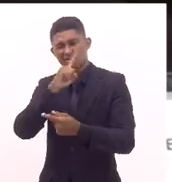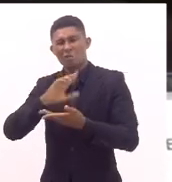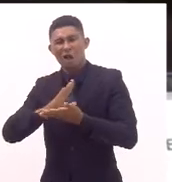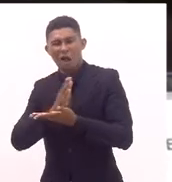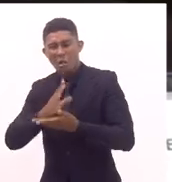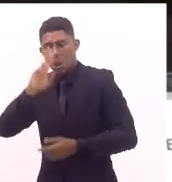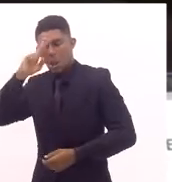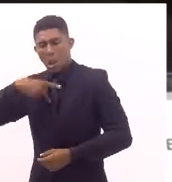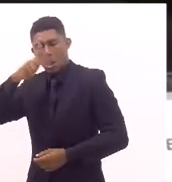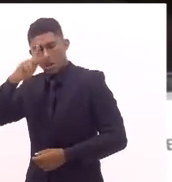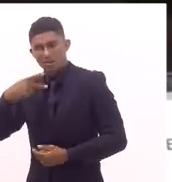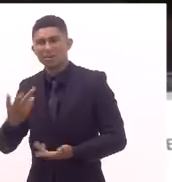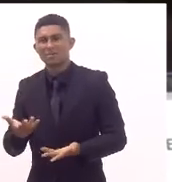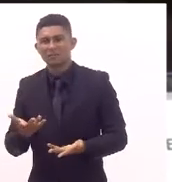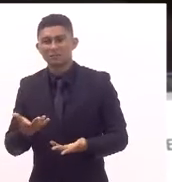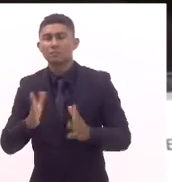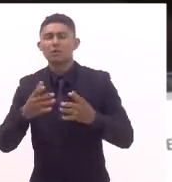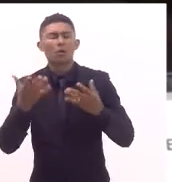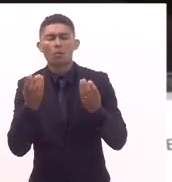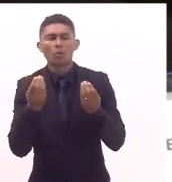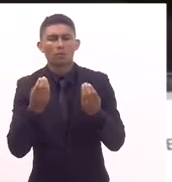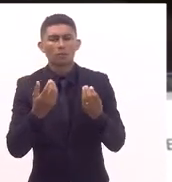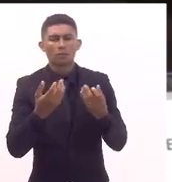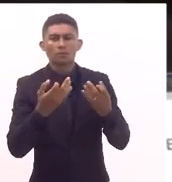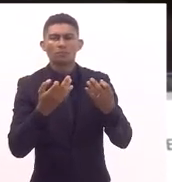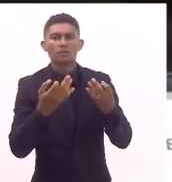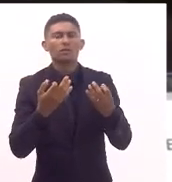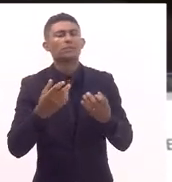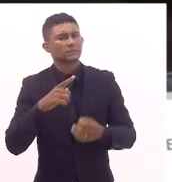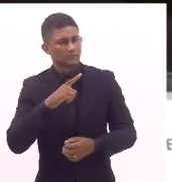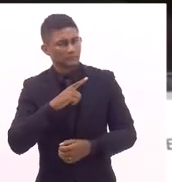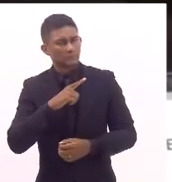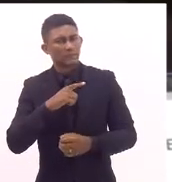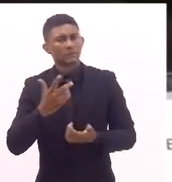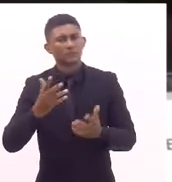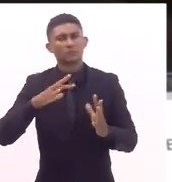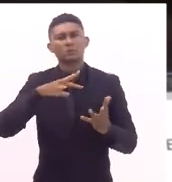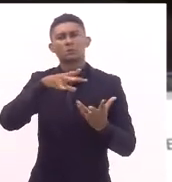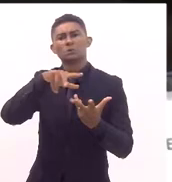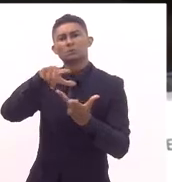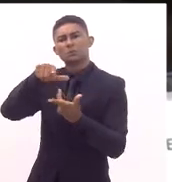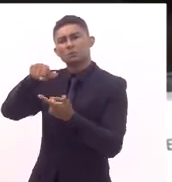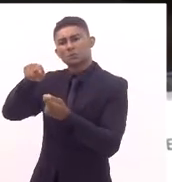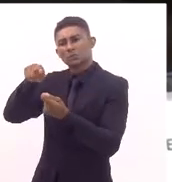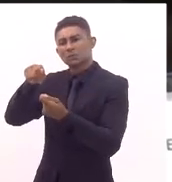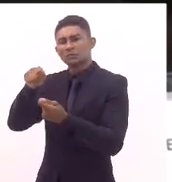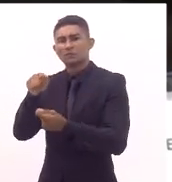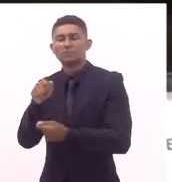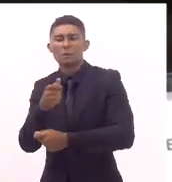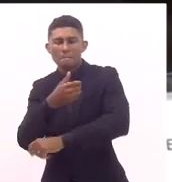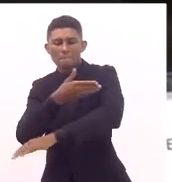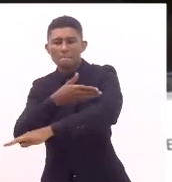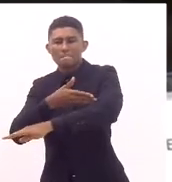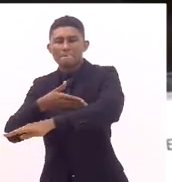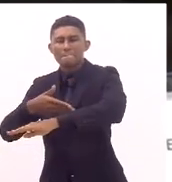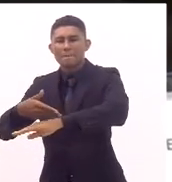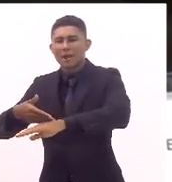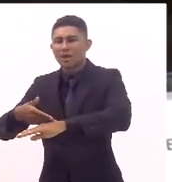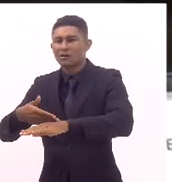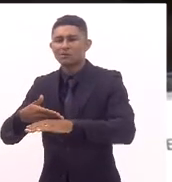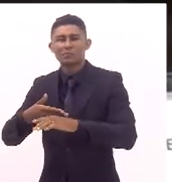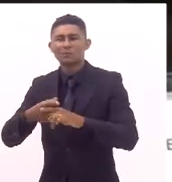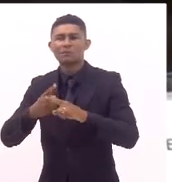racional lógico Branco um sentido pejorativo da palavra nesse mundo